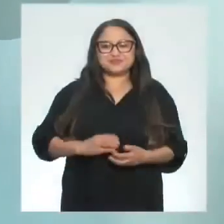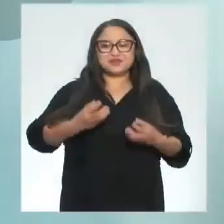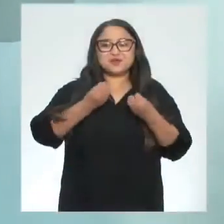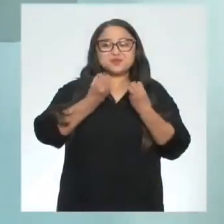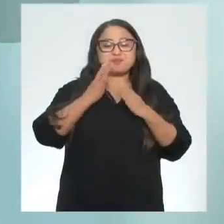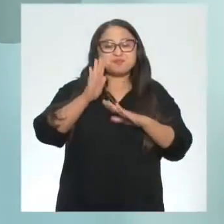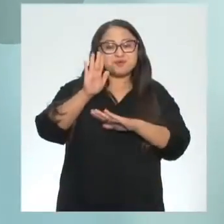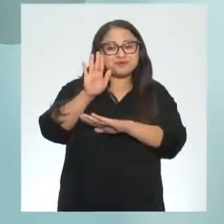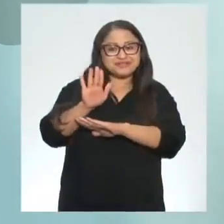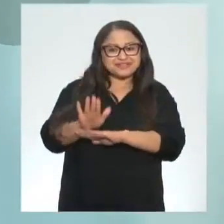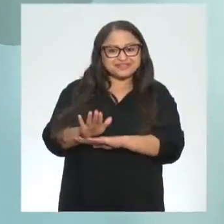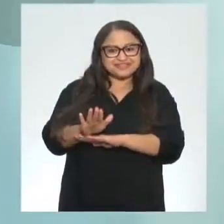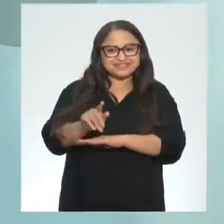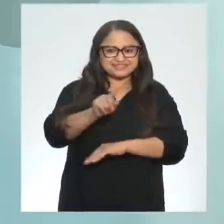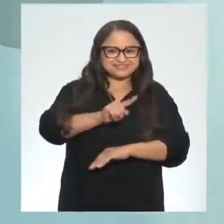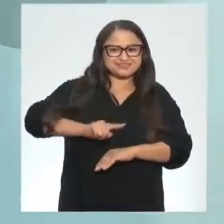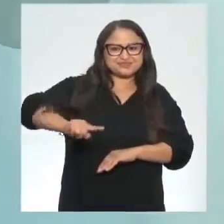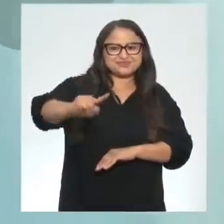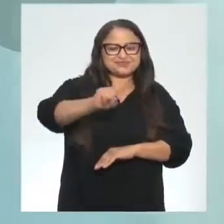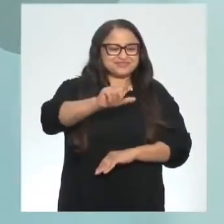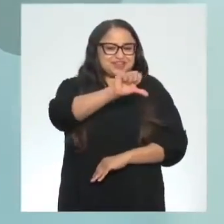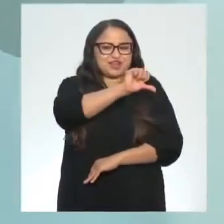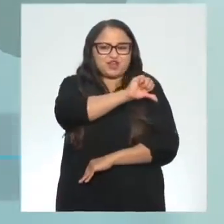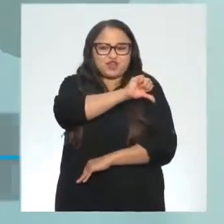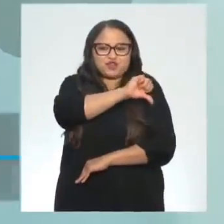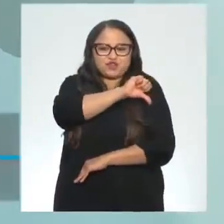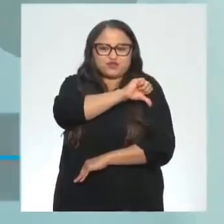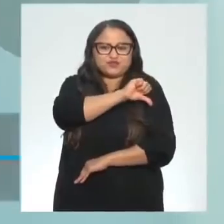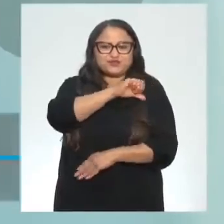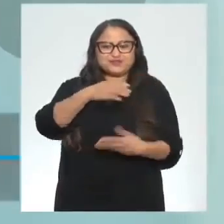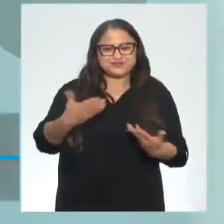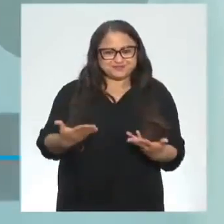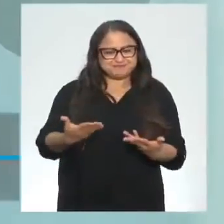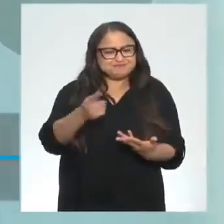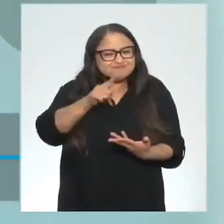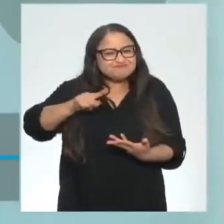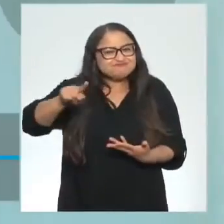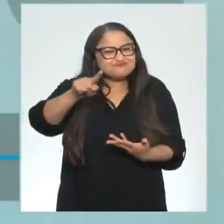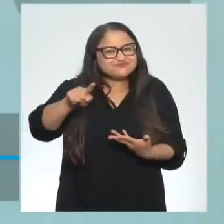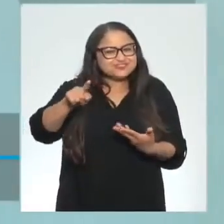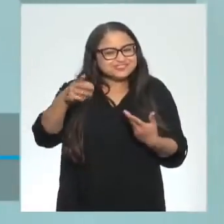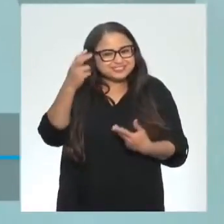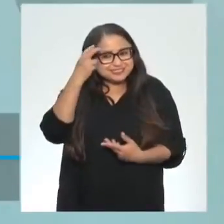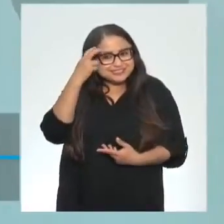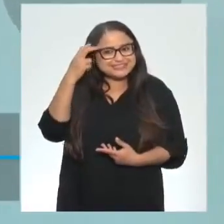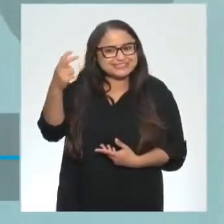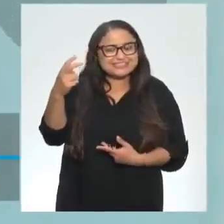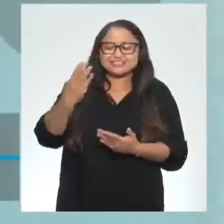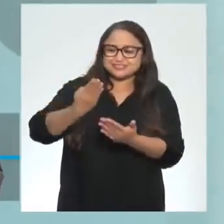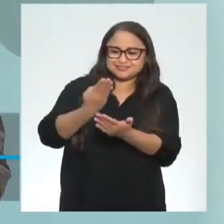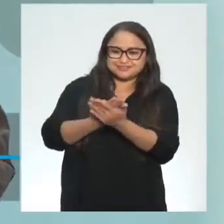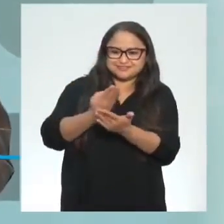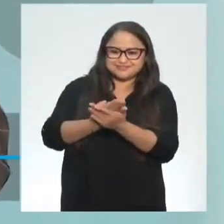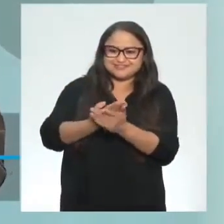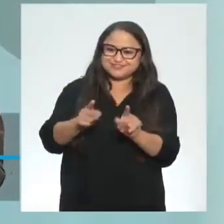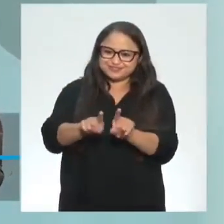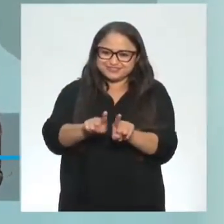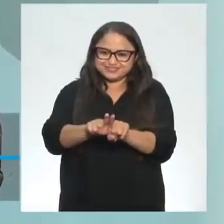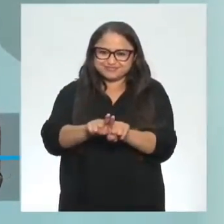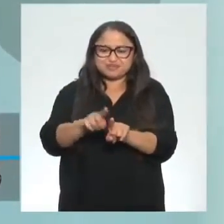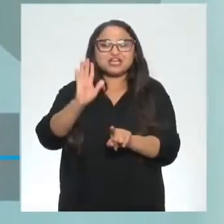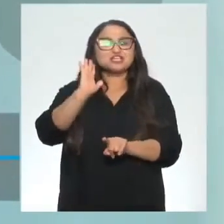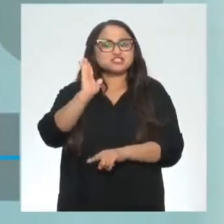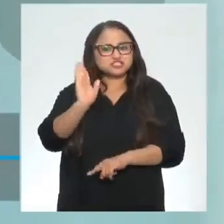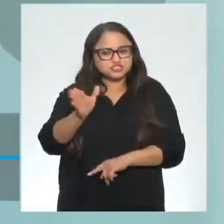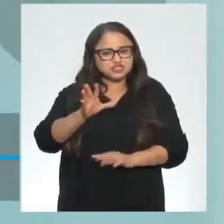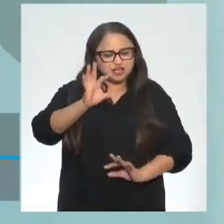Boa tarde, galerinha do nono ano, galerinha esperta e estudiosa. Já